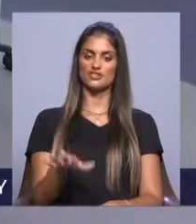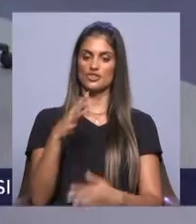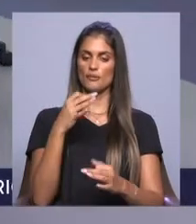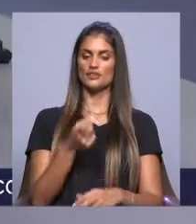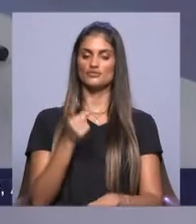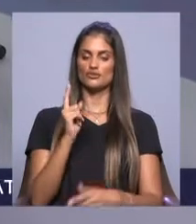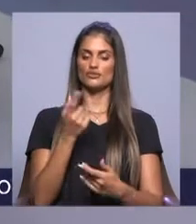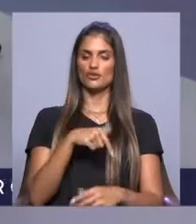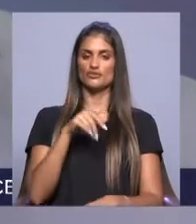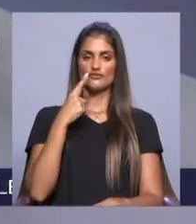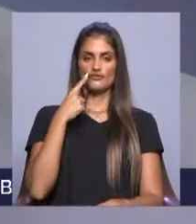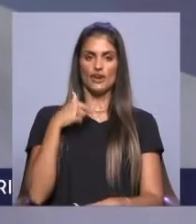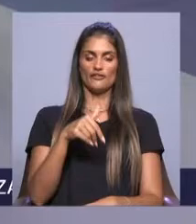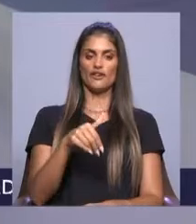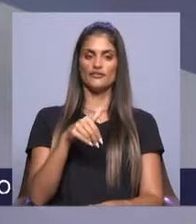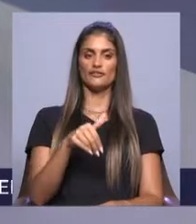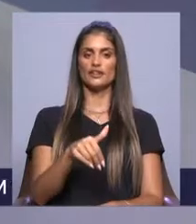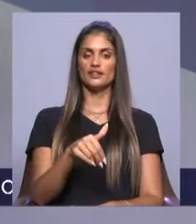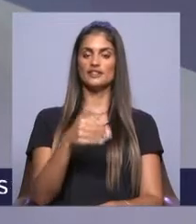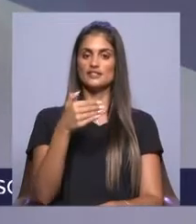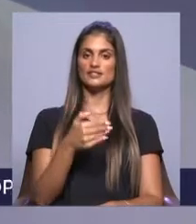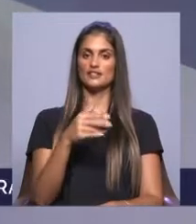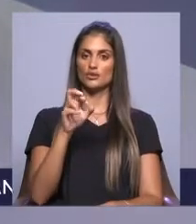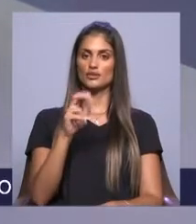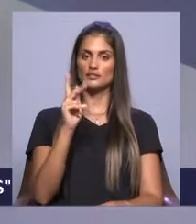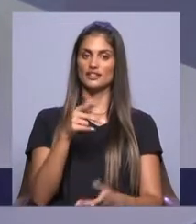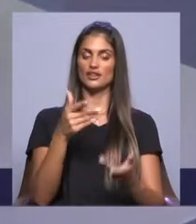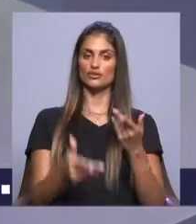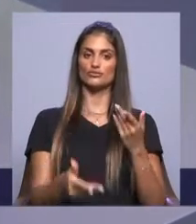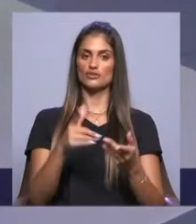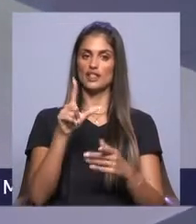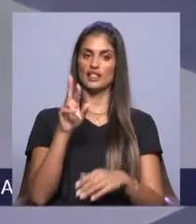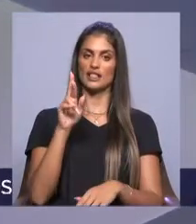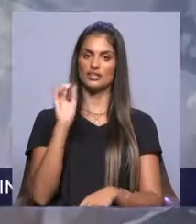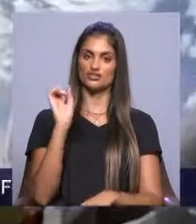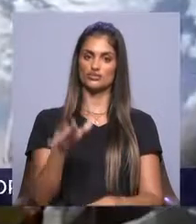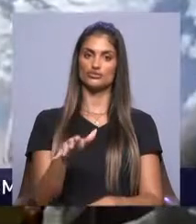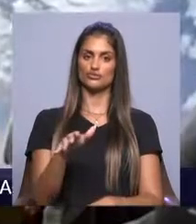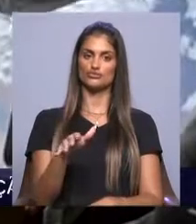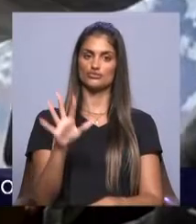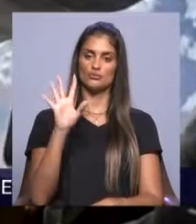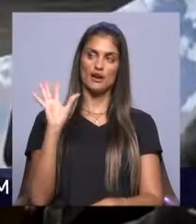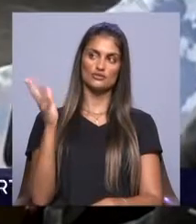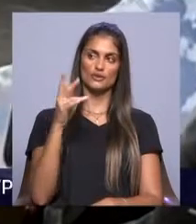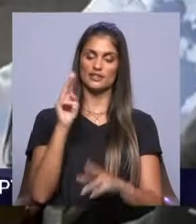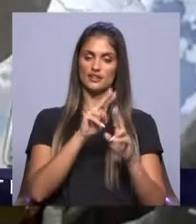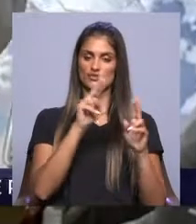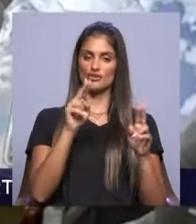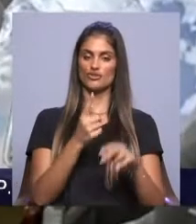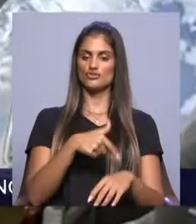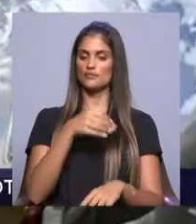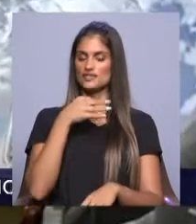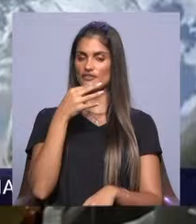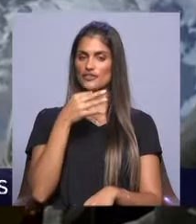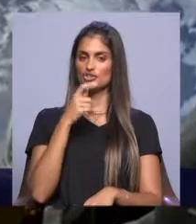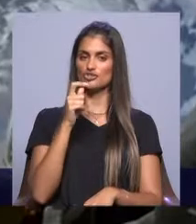mas aquilo que nós vamos ver são 78 quilos de lixo da Estação Espacial Internacional. Estamos a falar de